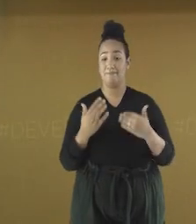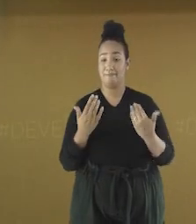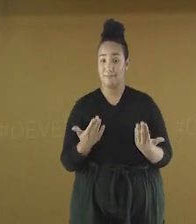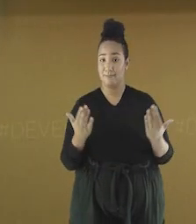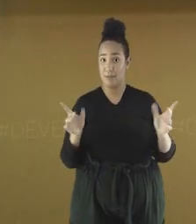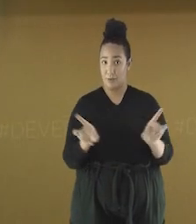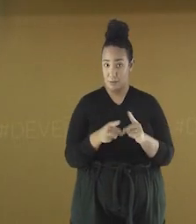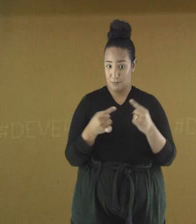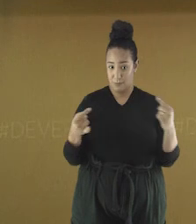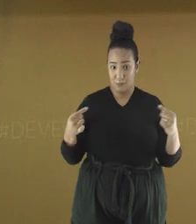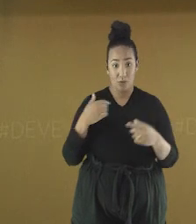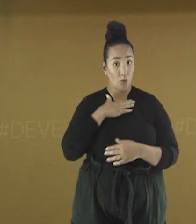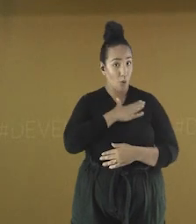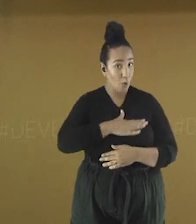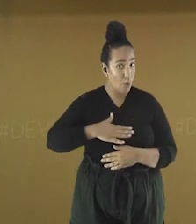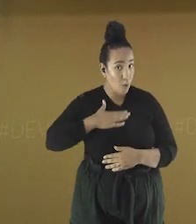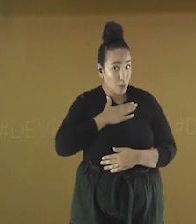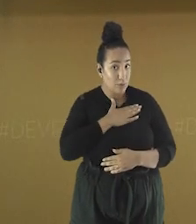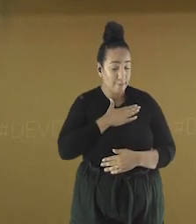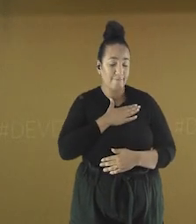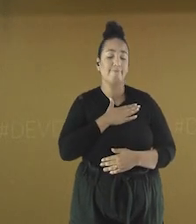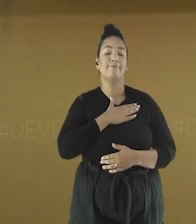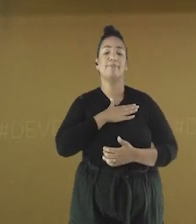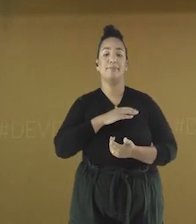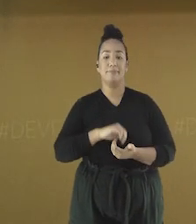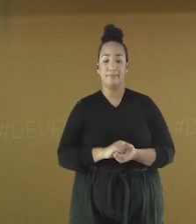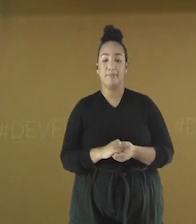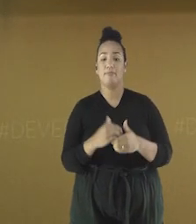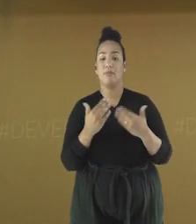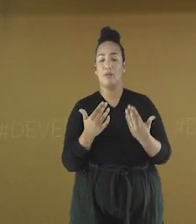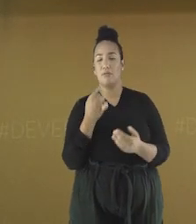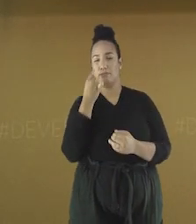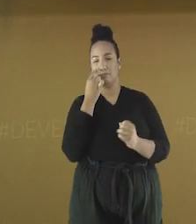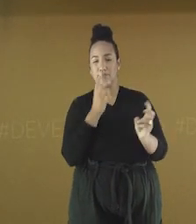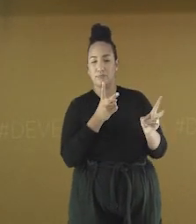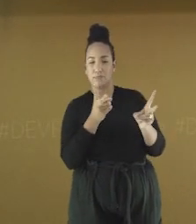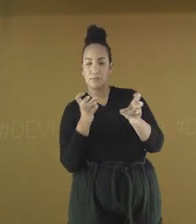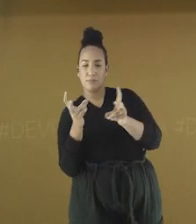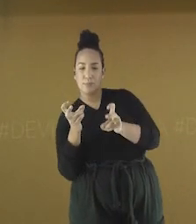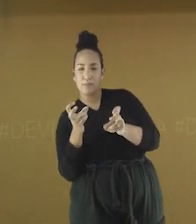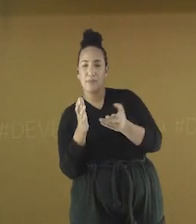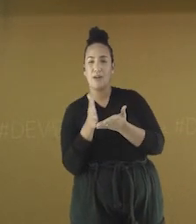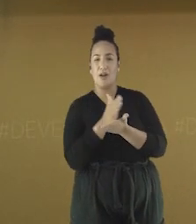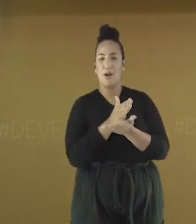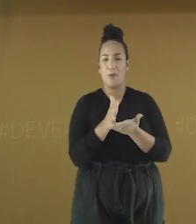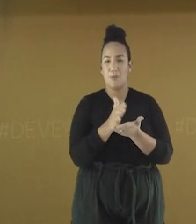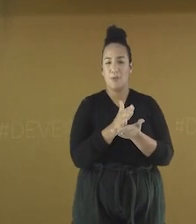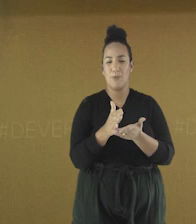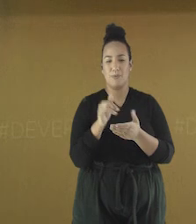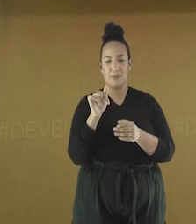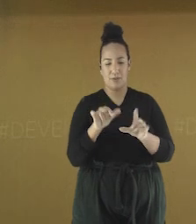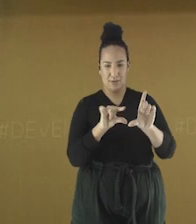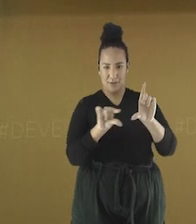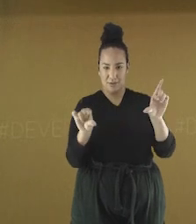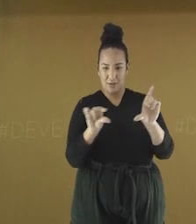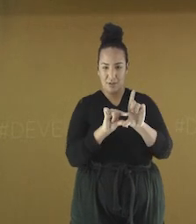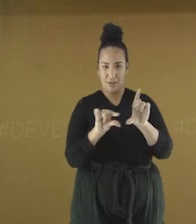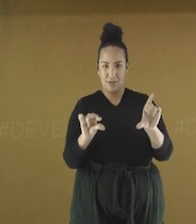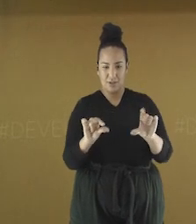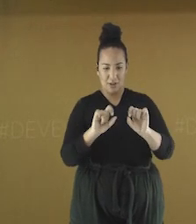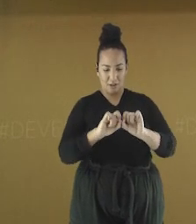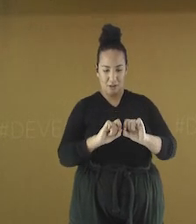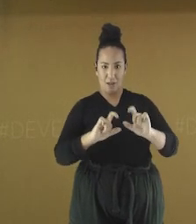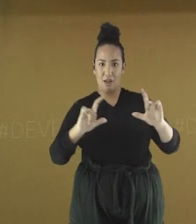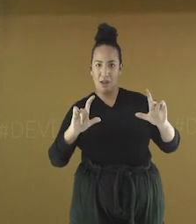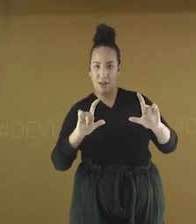E aí, gostaram da música na voz do professor Fabrício? Perceberam que algumas palavras ficaram destacadas na legenda aí